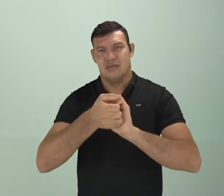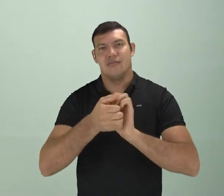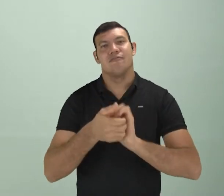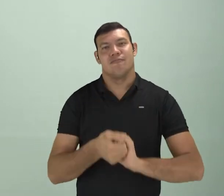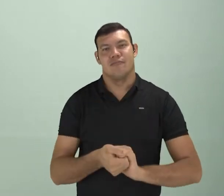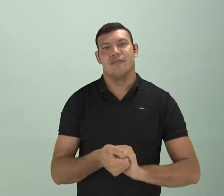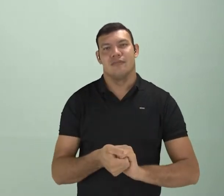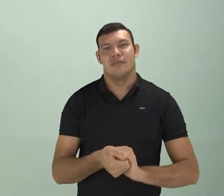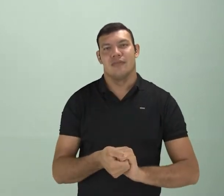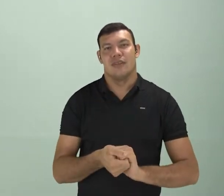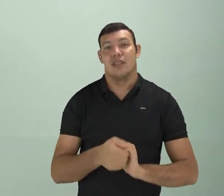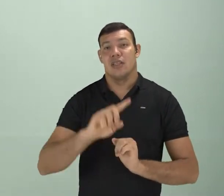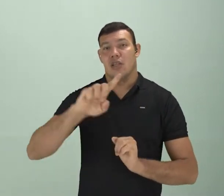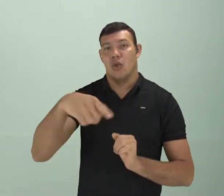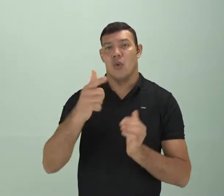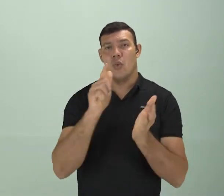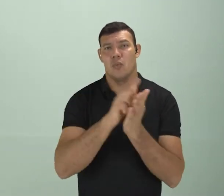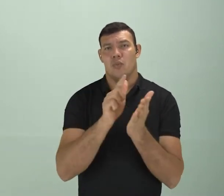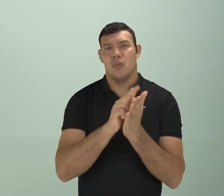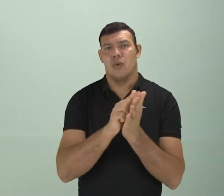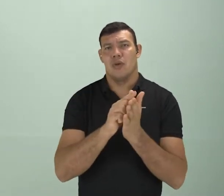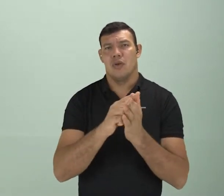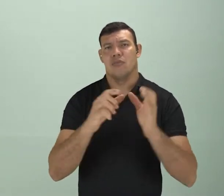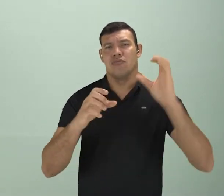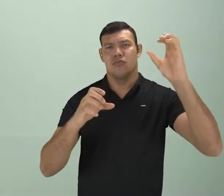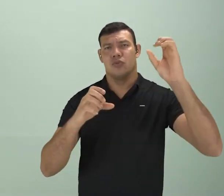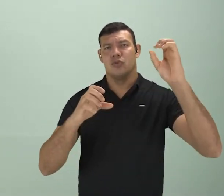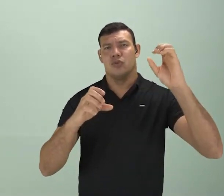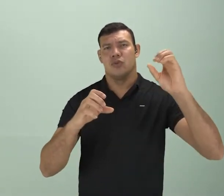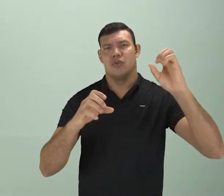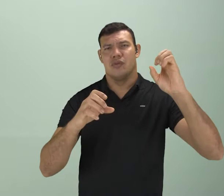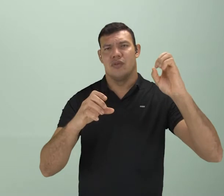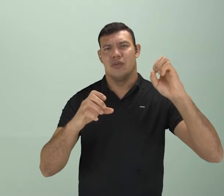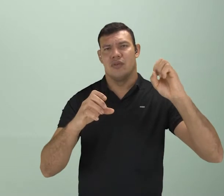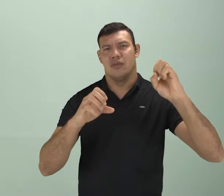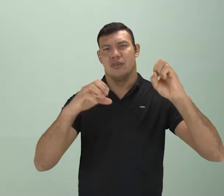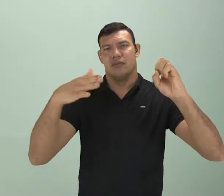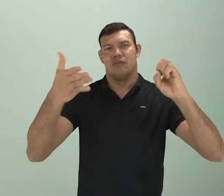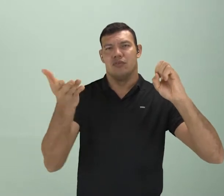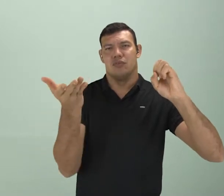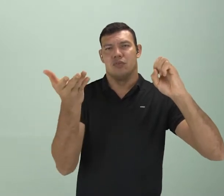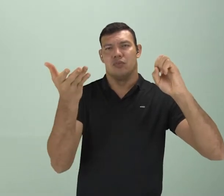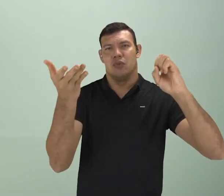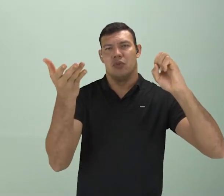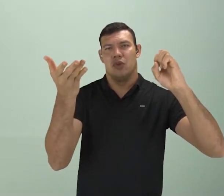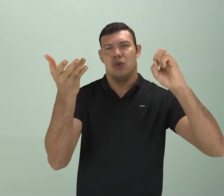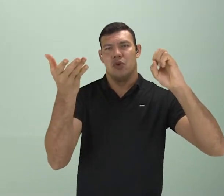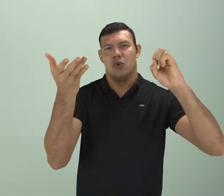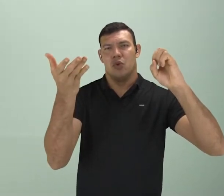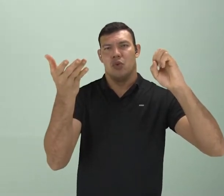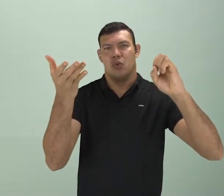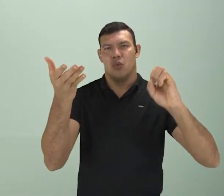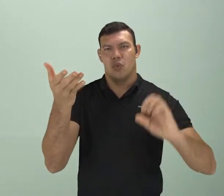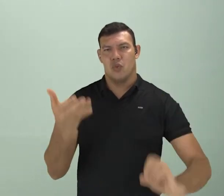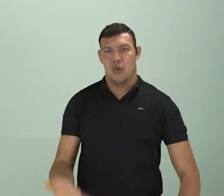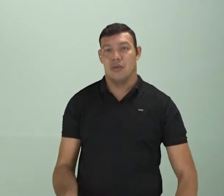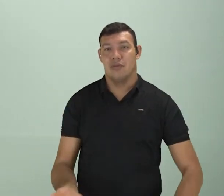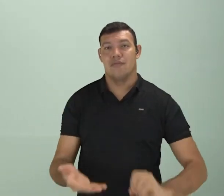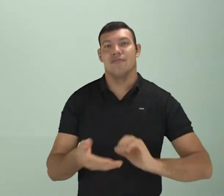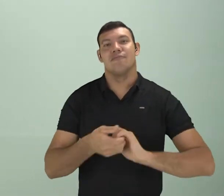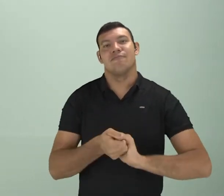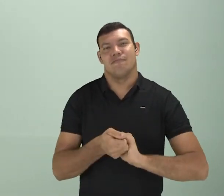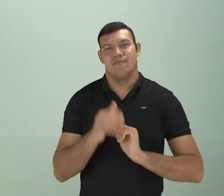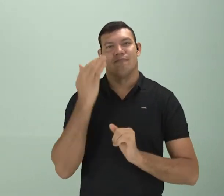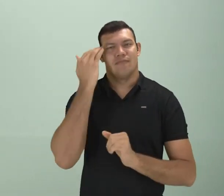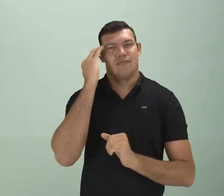aberto só os dois você vai verificar que quem cair primeiro e no segundo experimento você faz o seguinte você pega a